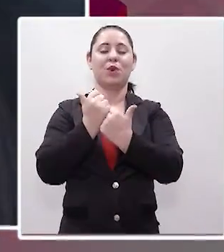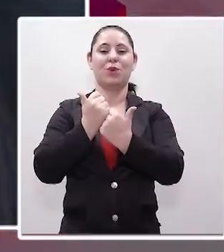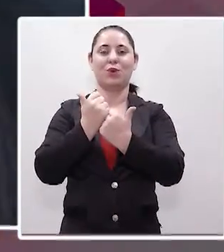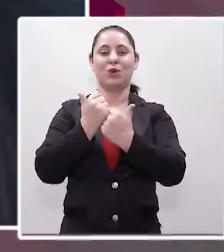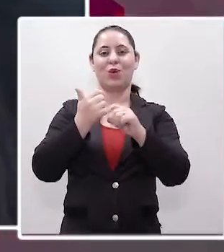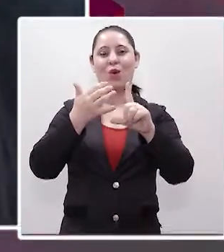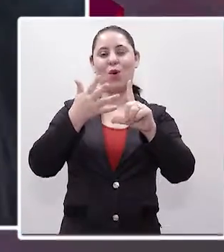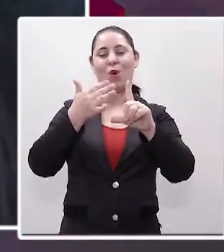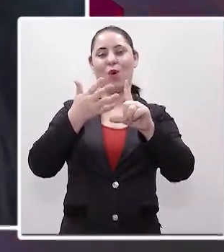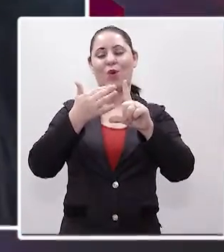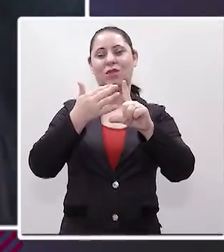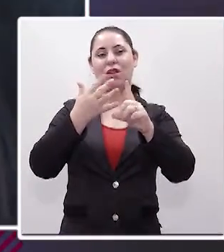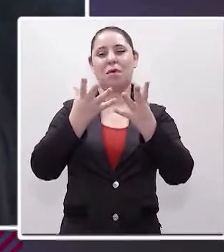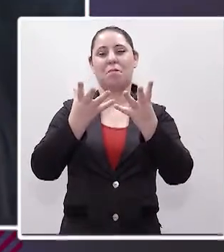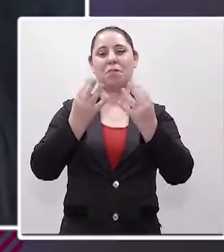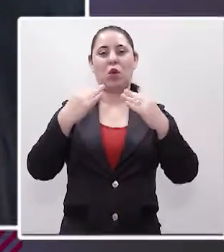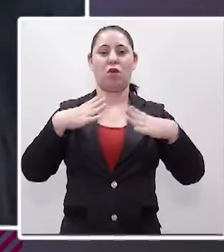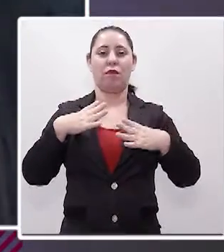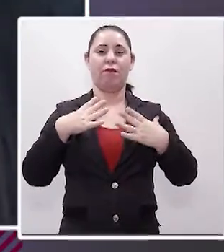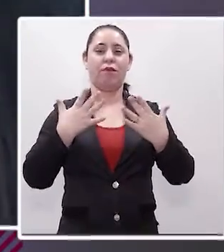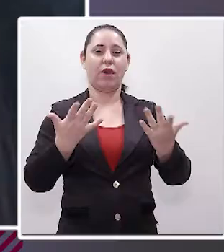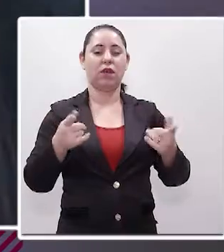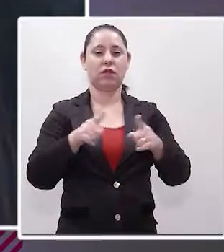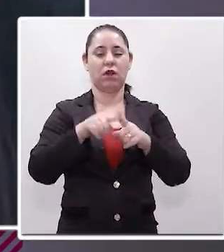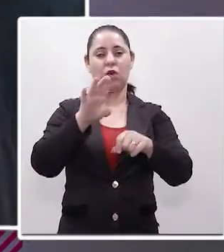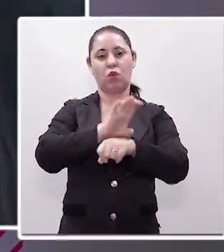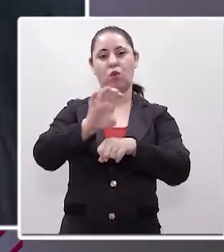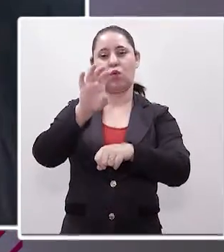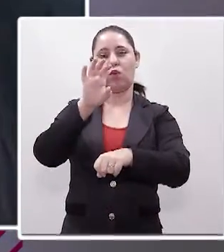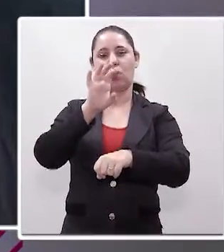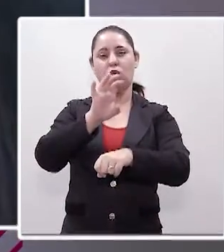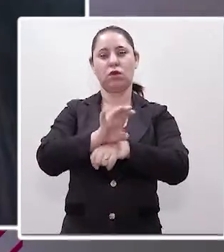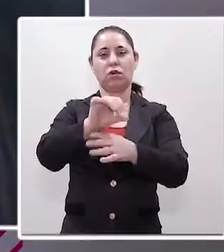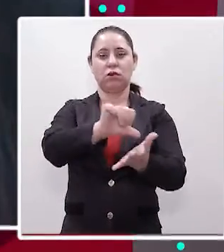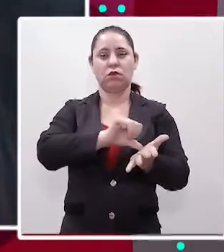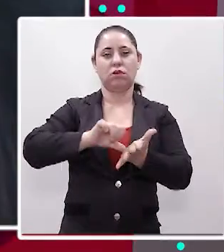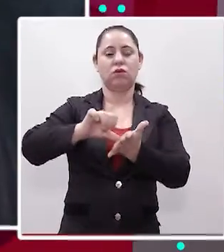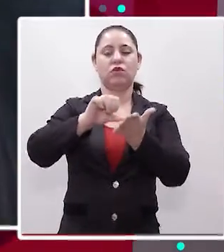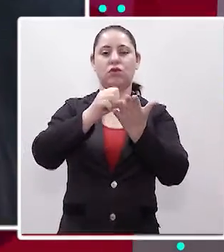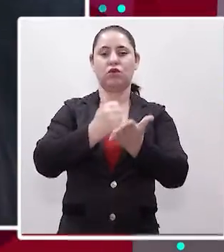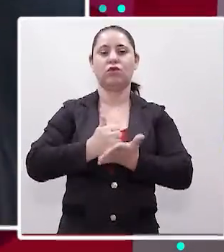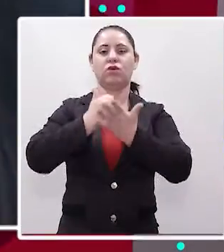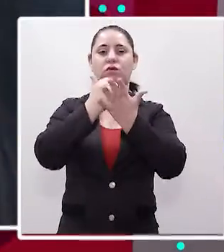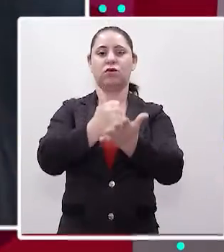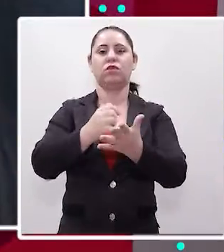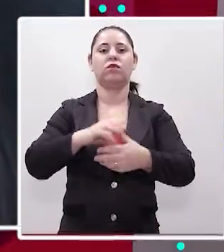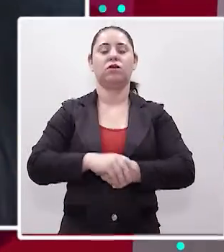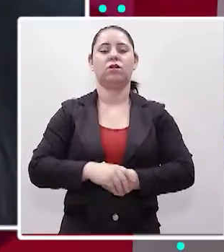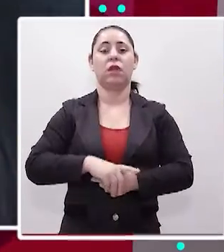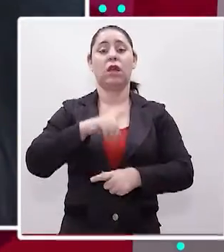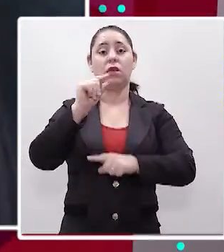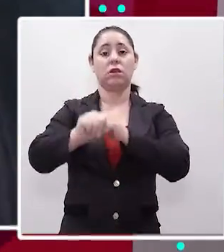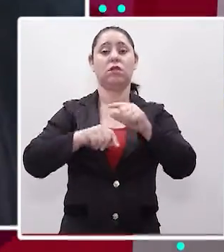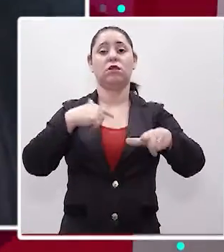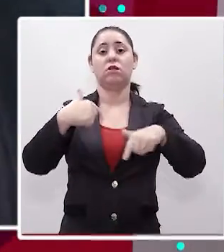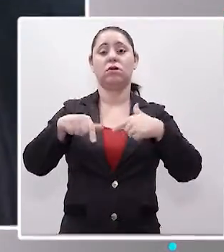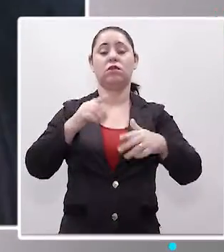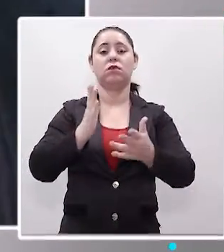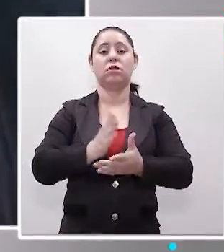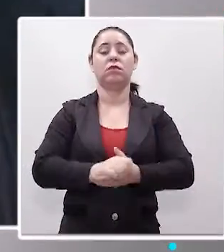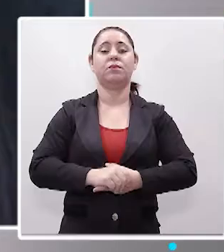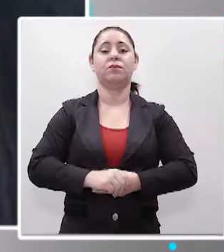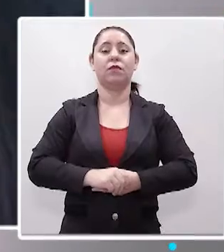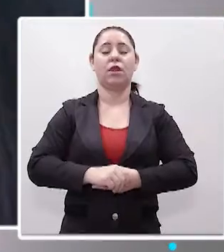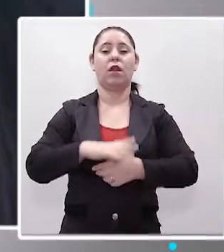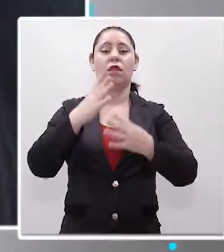de colaboração online, muitos eventos, muitos cursos, muitas redes de colaboração. Então, quem